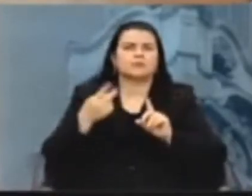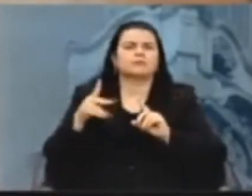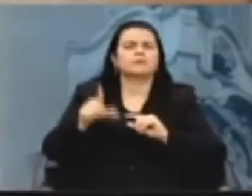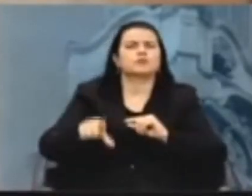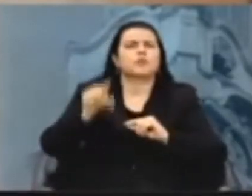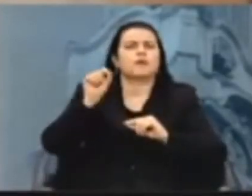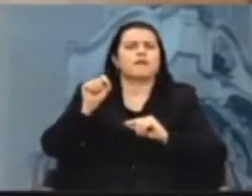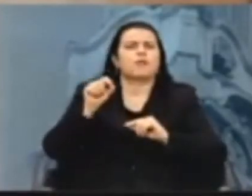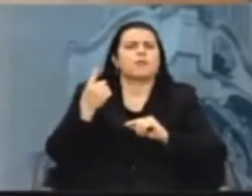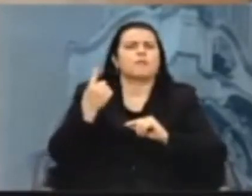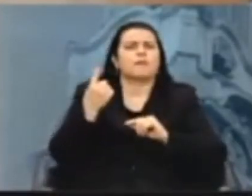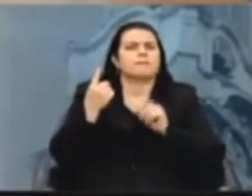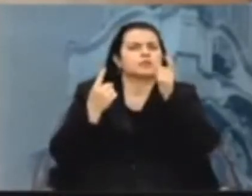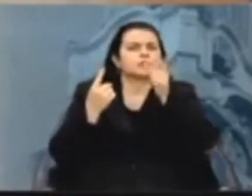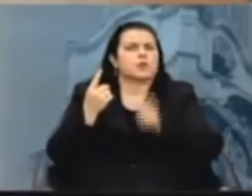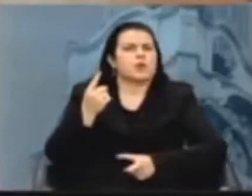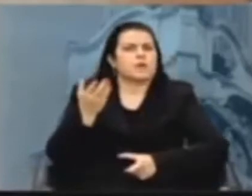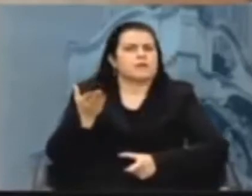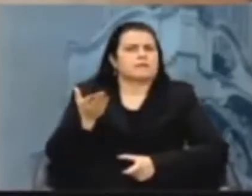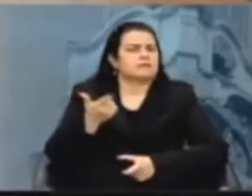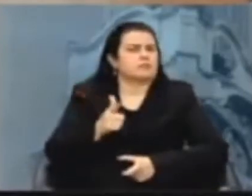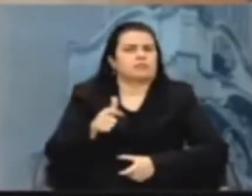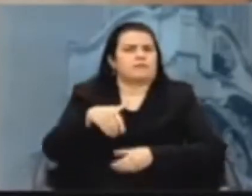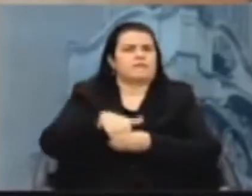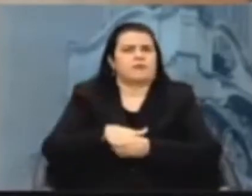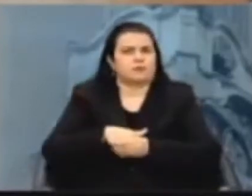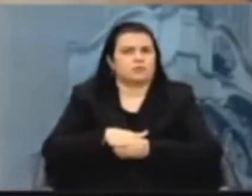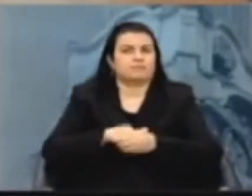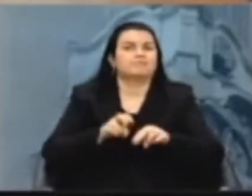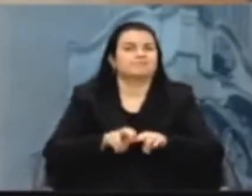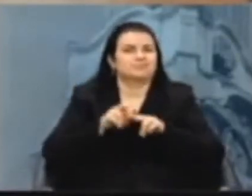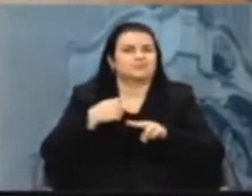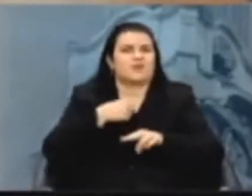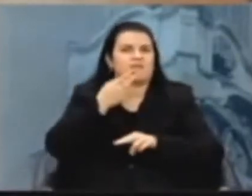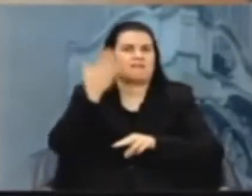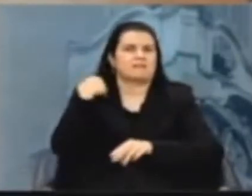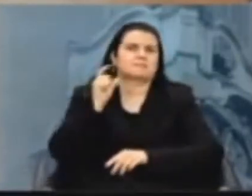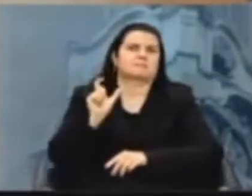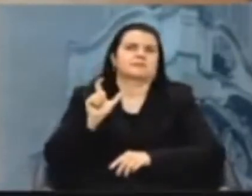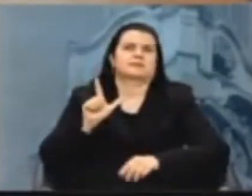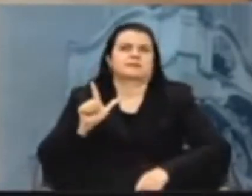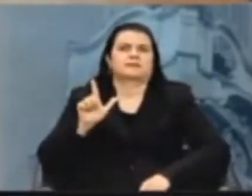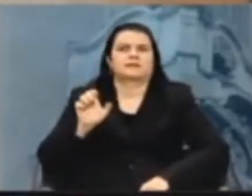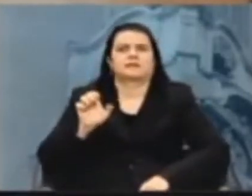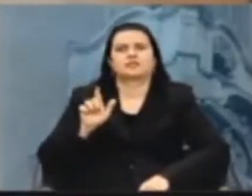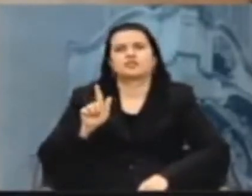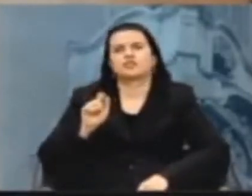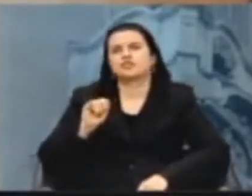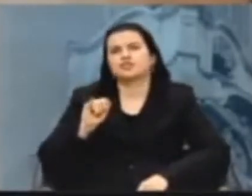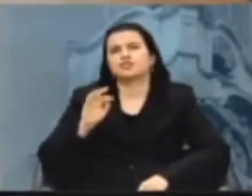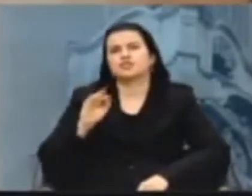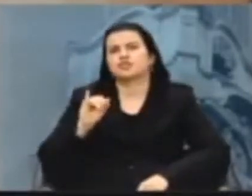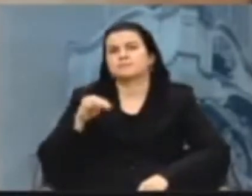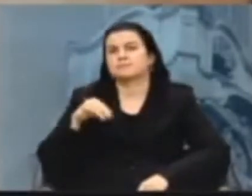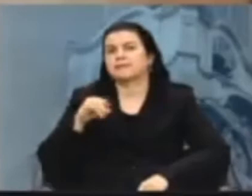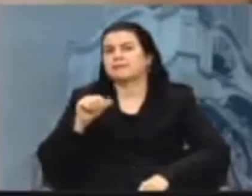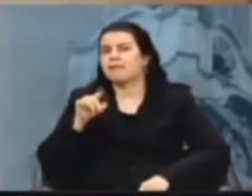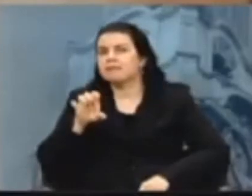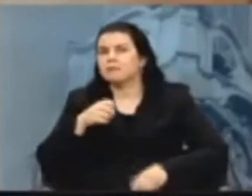tem votos. E daí a questão da legitimidade que castra a autonomia. Se não